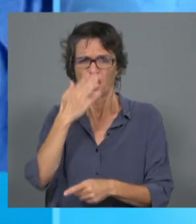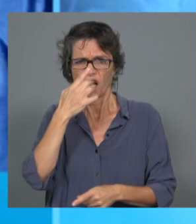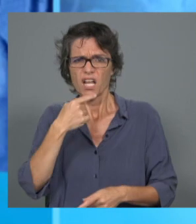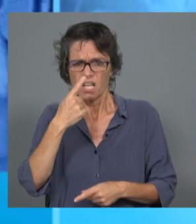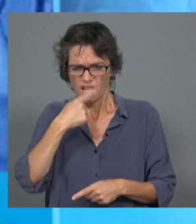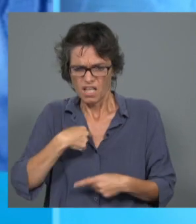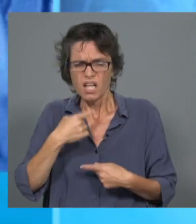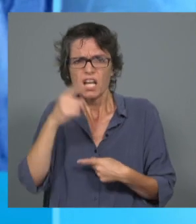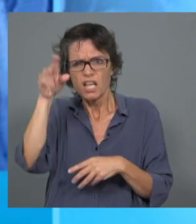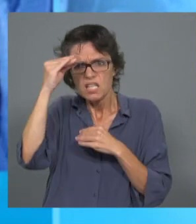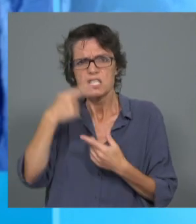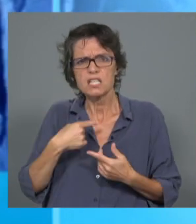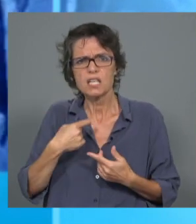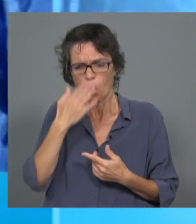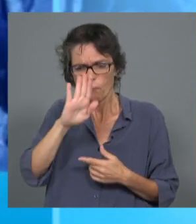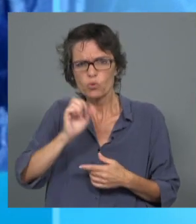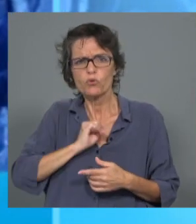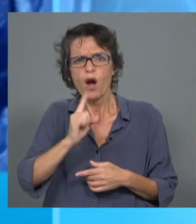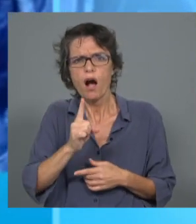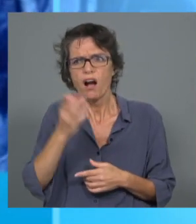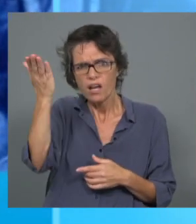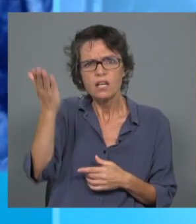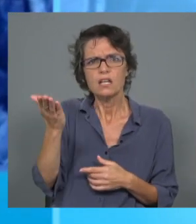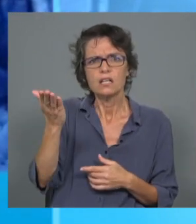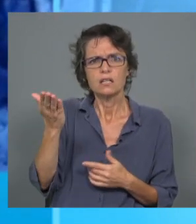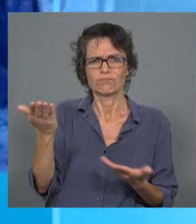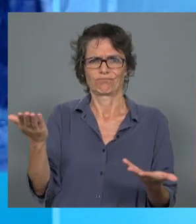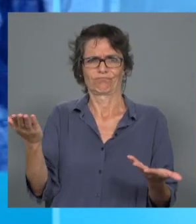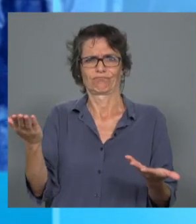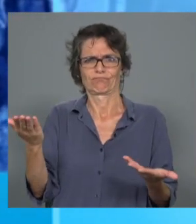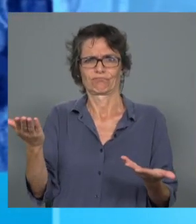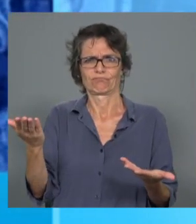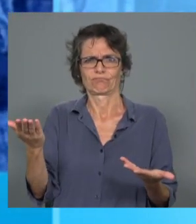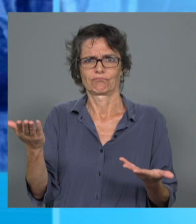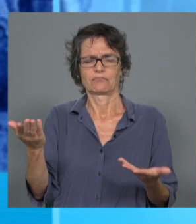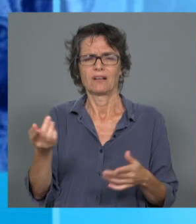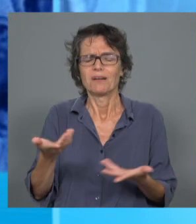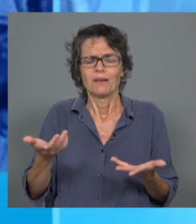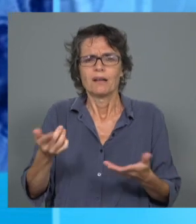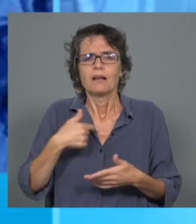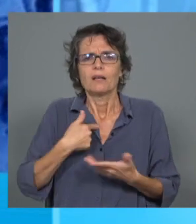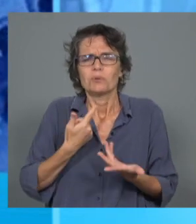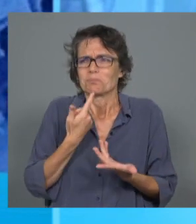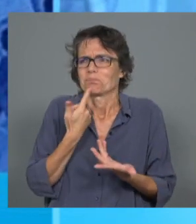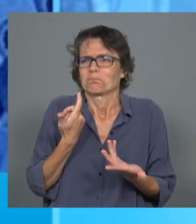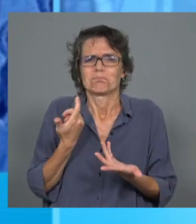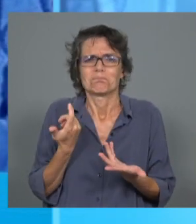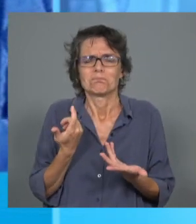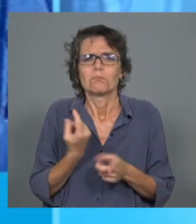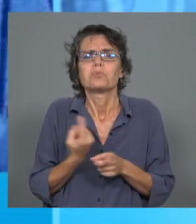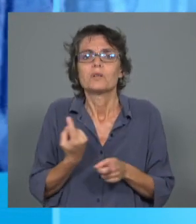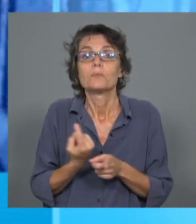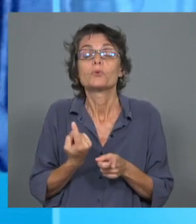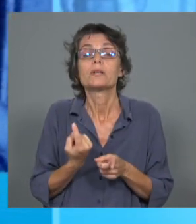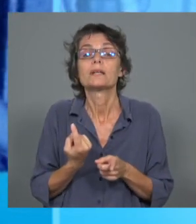nos comportamentos, enfim, a respeito da moral e da ética. Mas o que é isto? É possível porque alguém